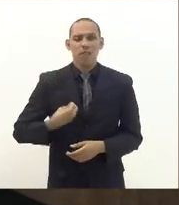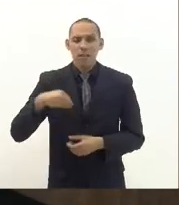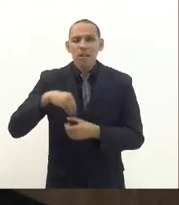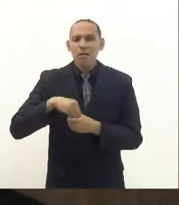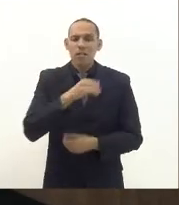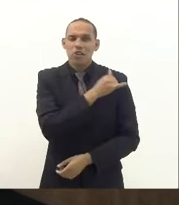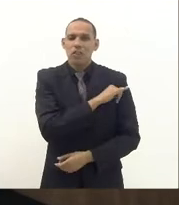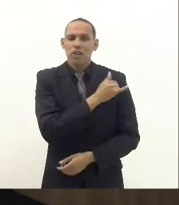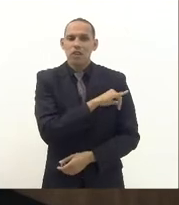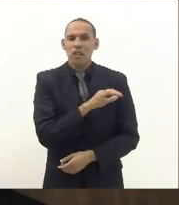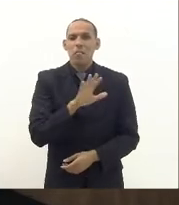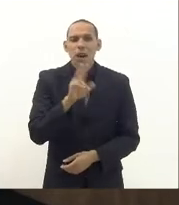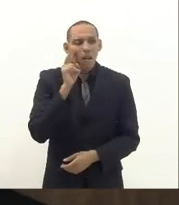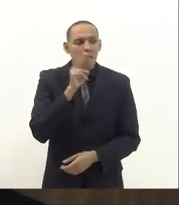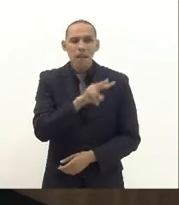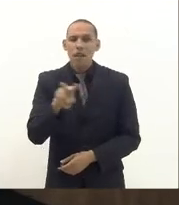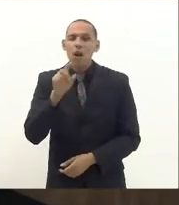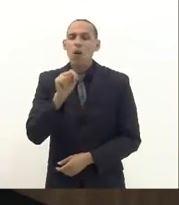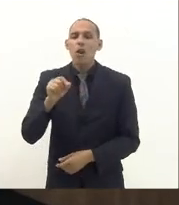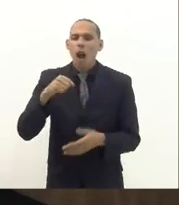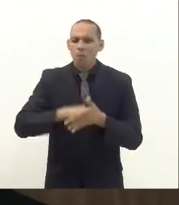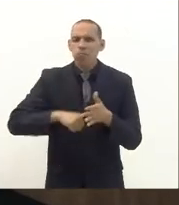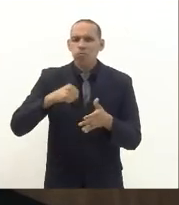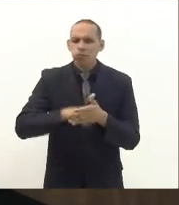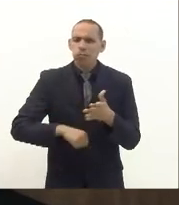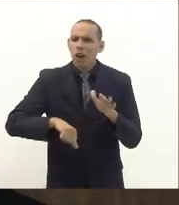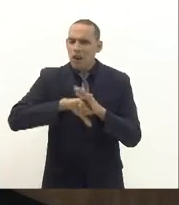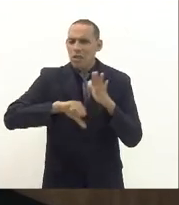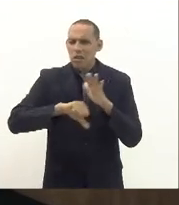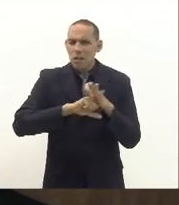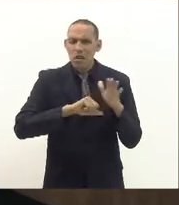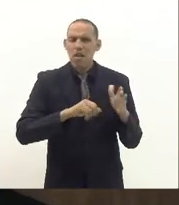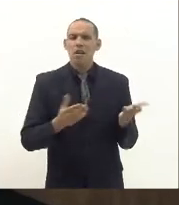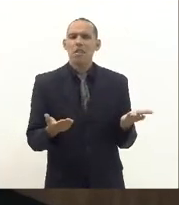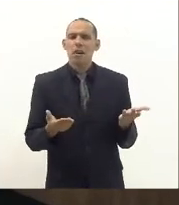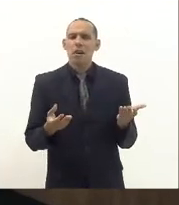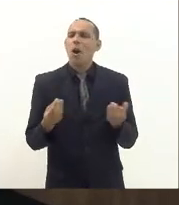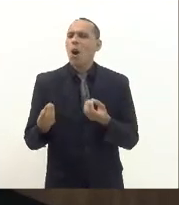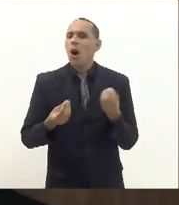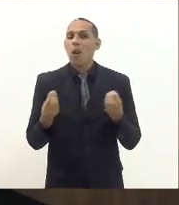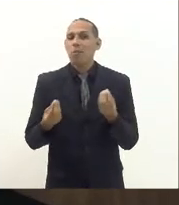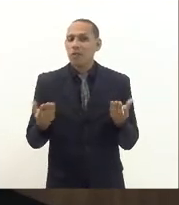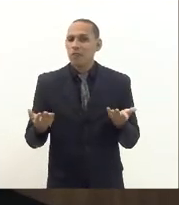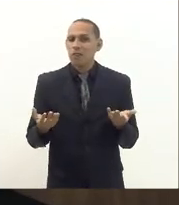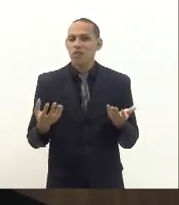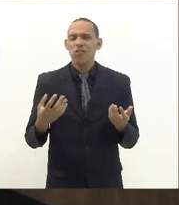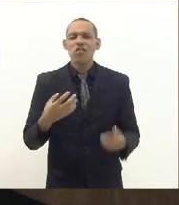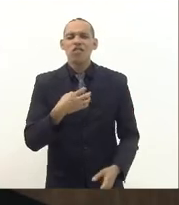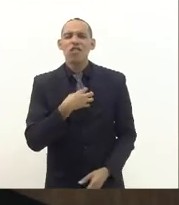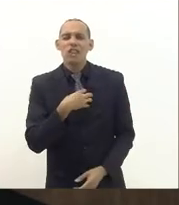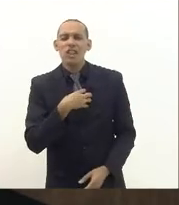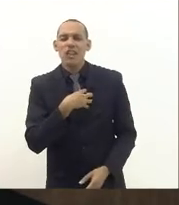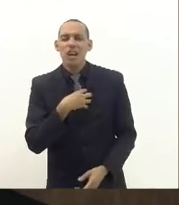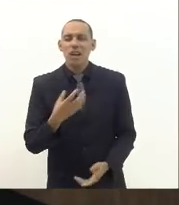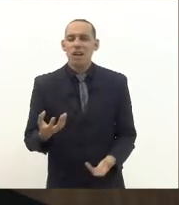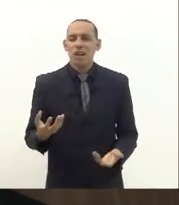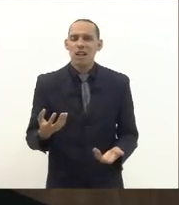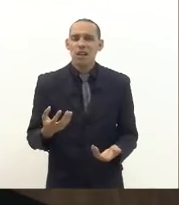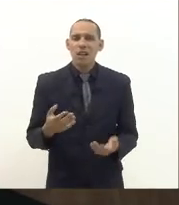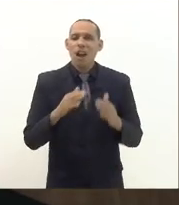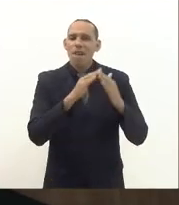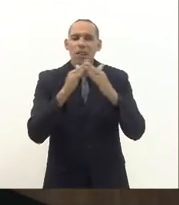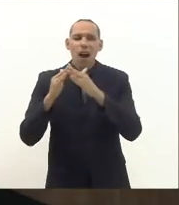estado e que vem a lógica de combate ao Crime Organizado sendo uma forma de operar o controle